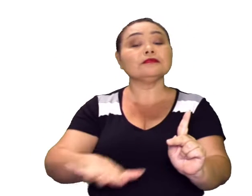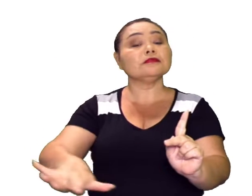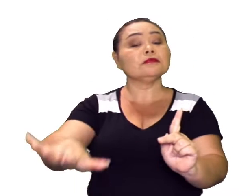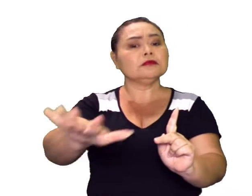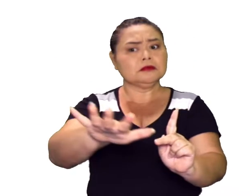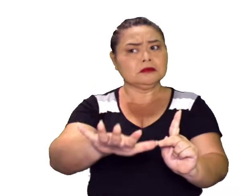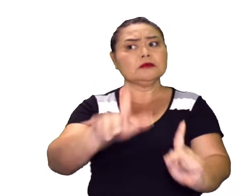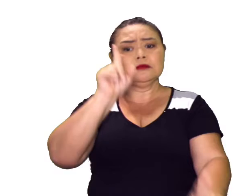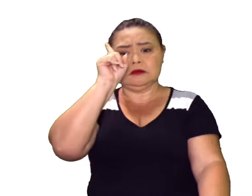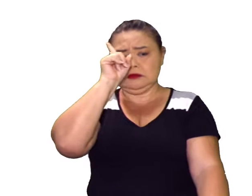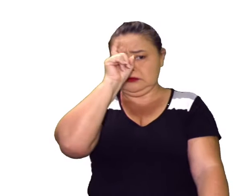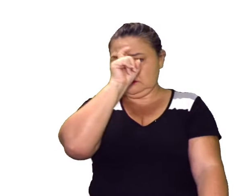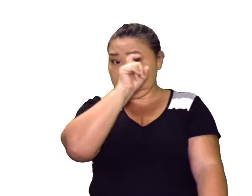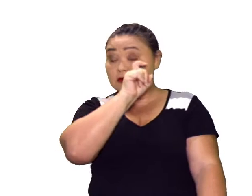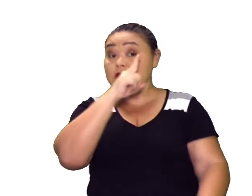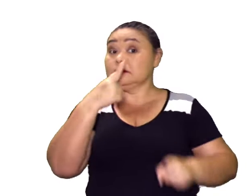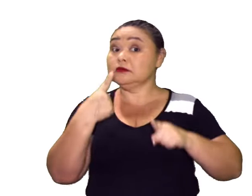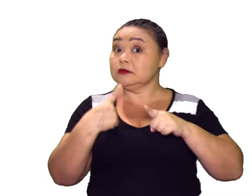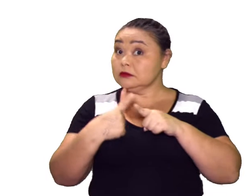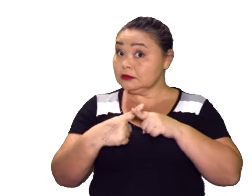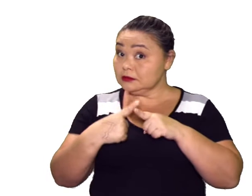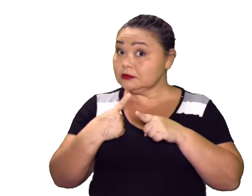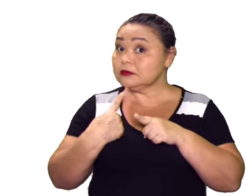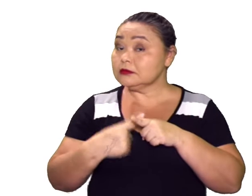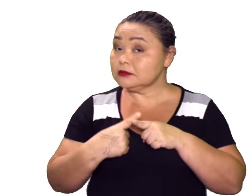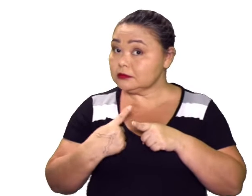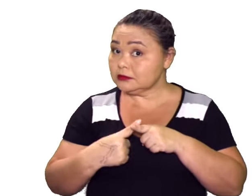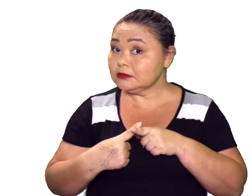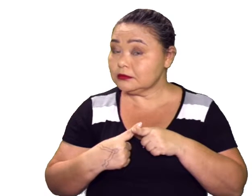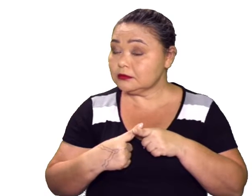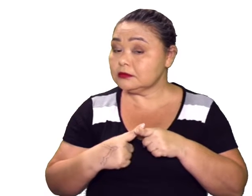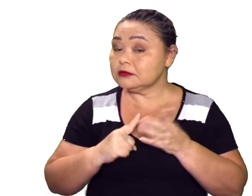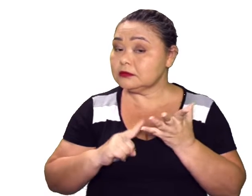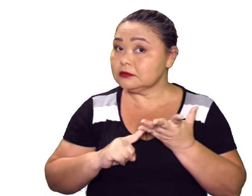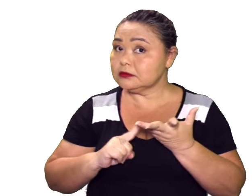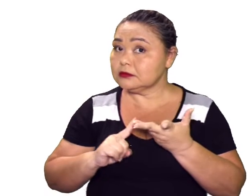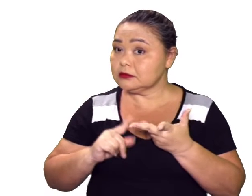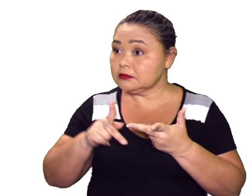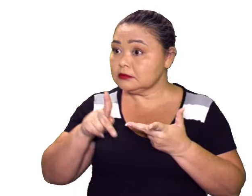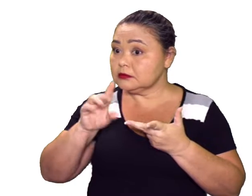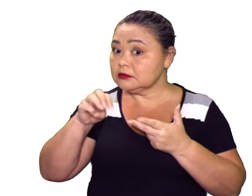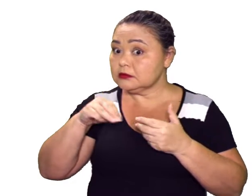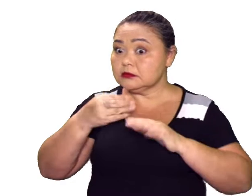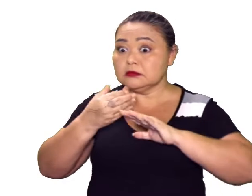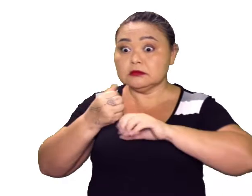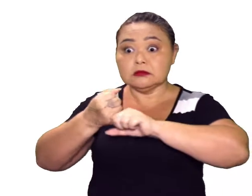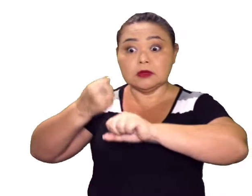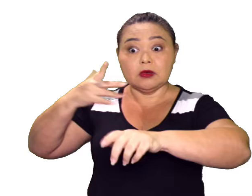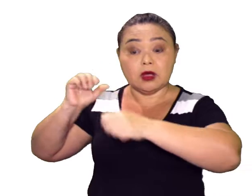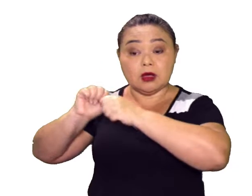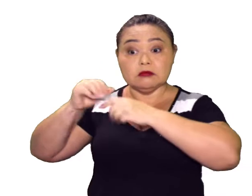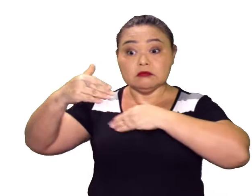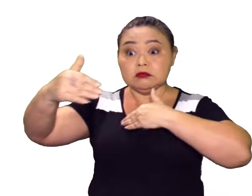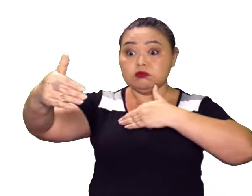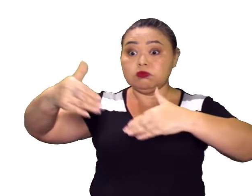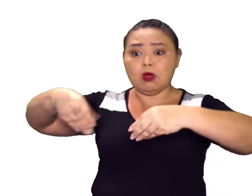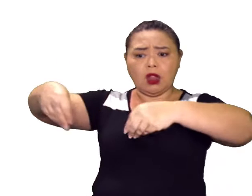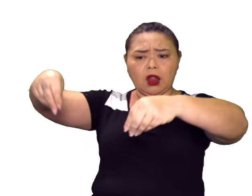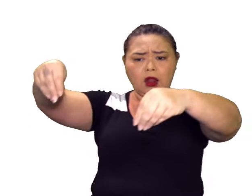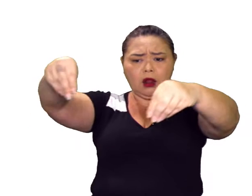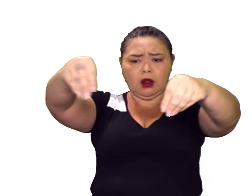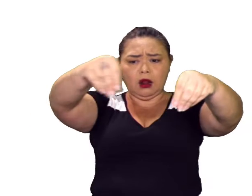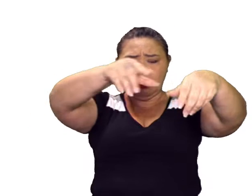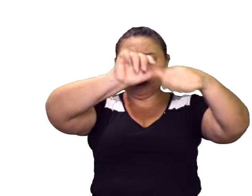altamente complexas. Porque, Carlinhos, aqui são milhares de quilômetros quadrados. Sim. Para a época, era